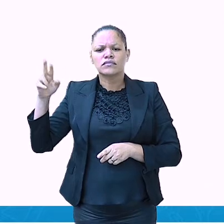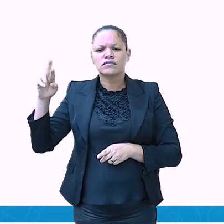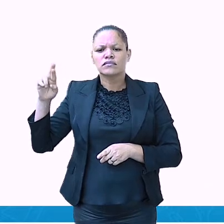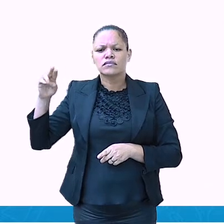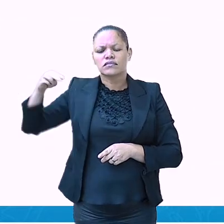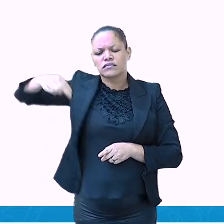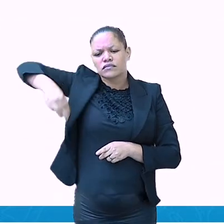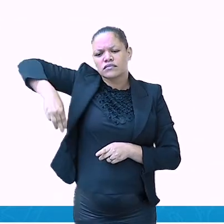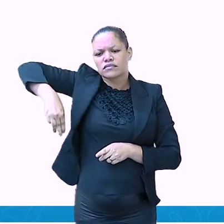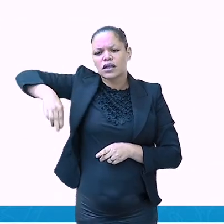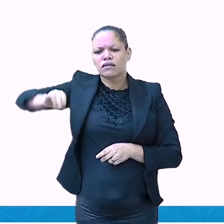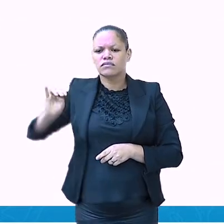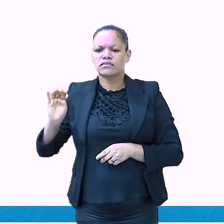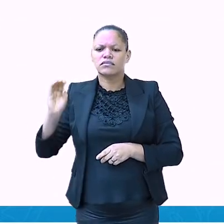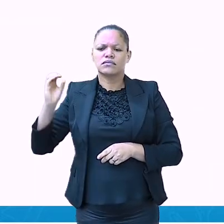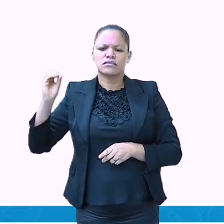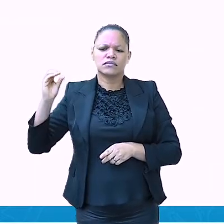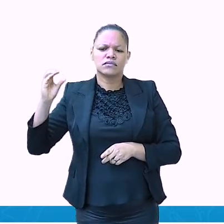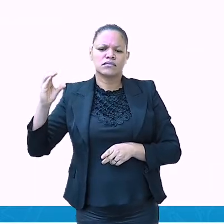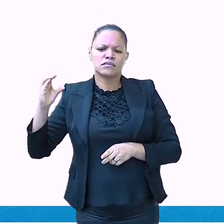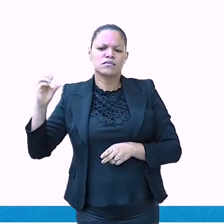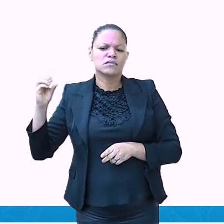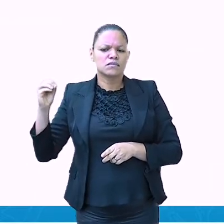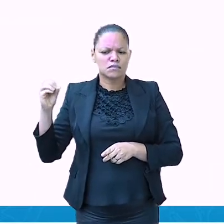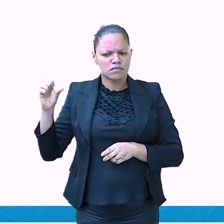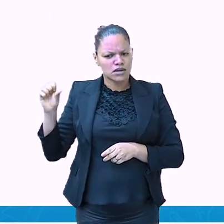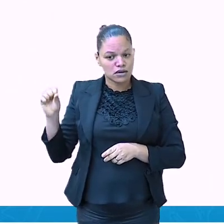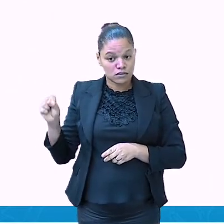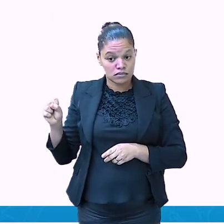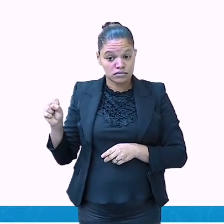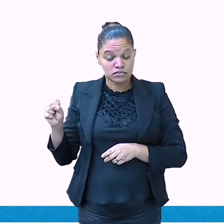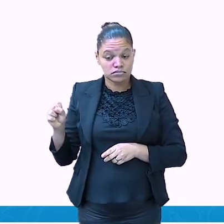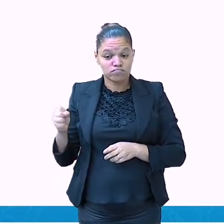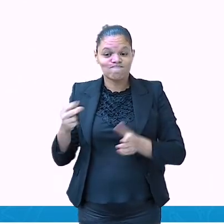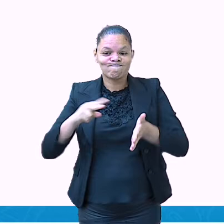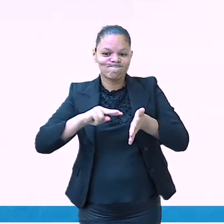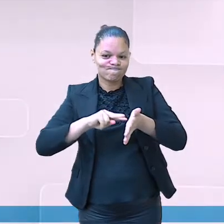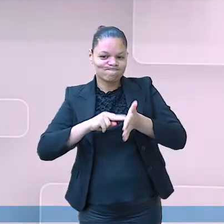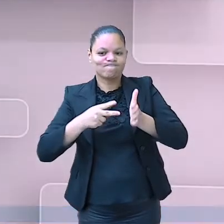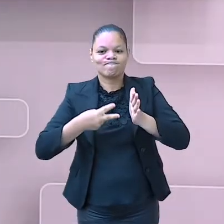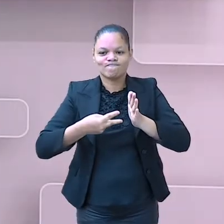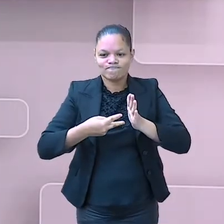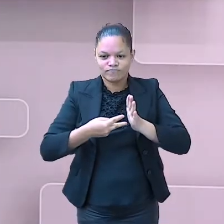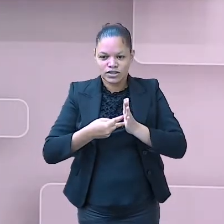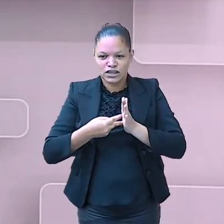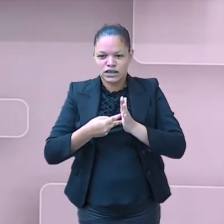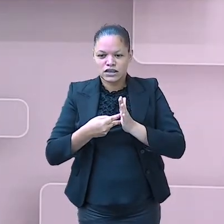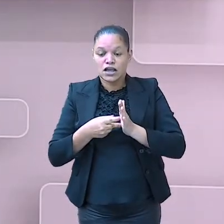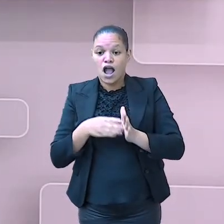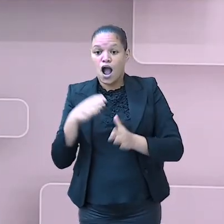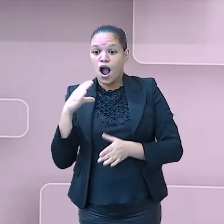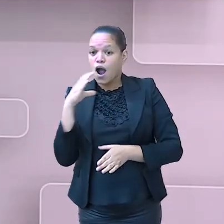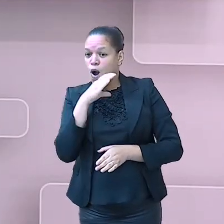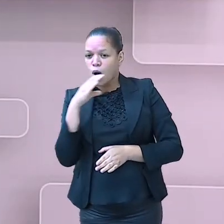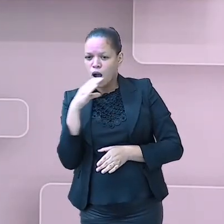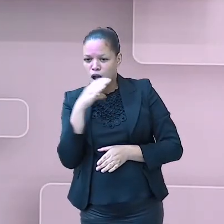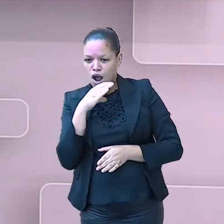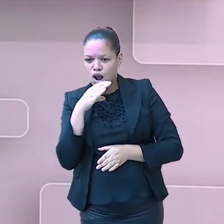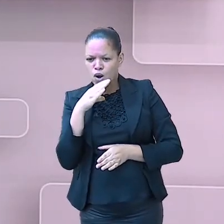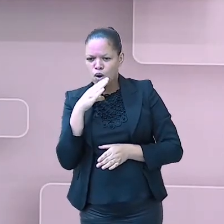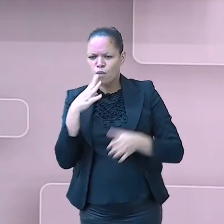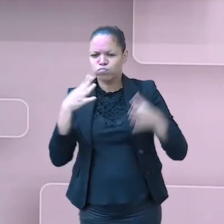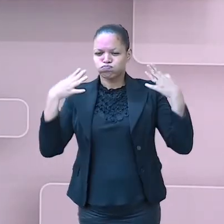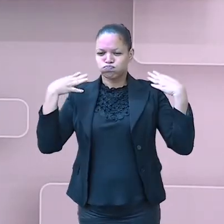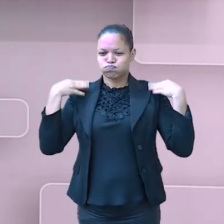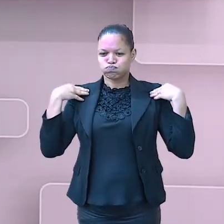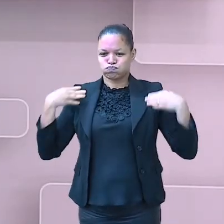corpo em uma certa temperatura. A temperatura varia de acordo com o ambiente,